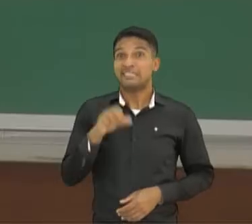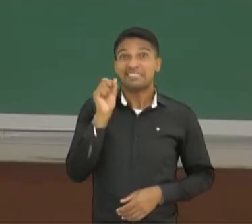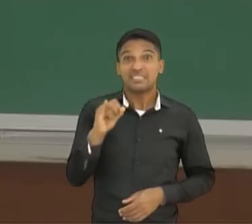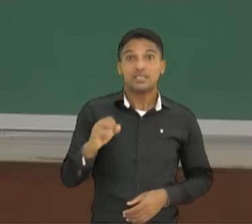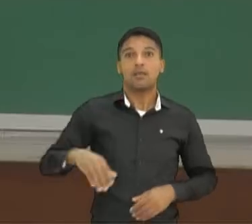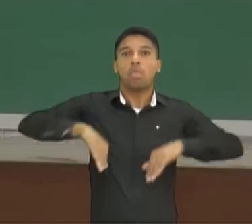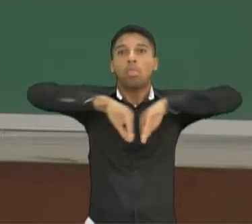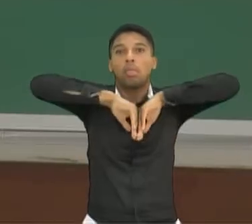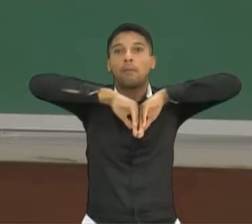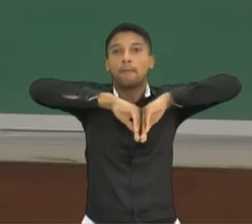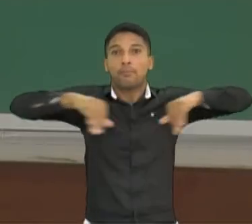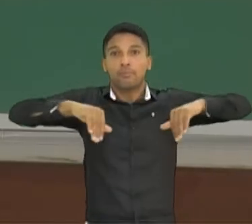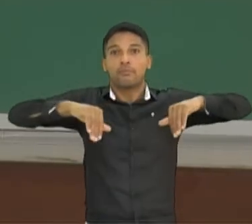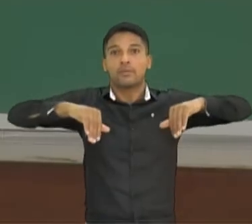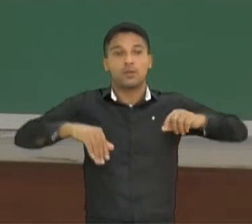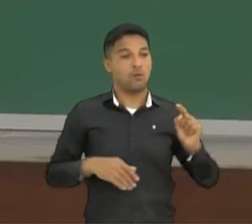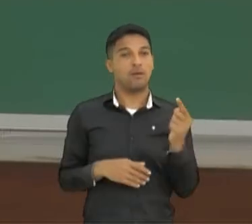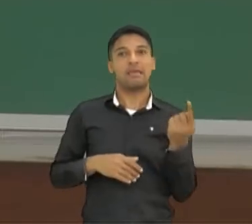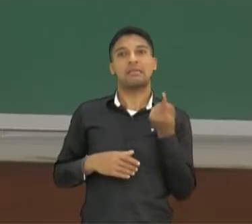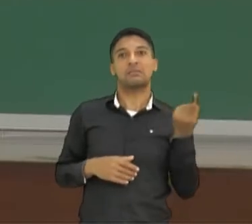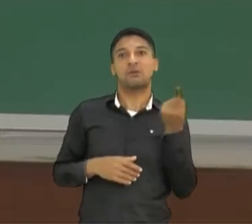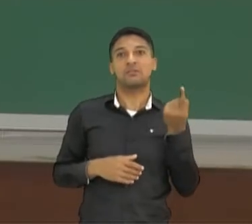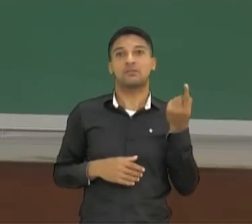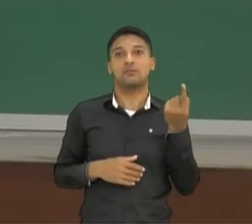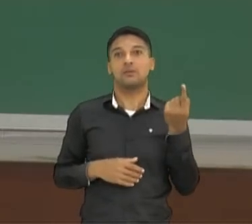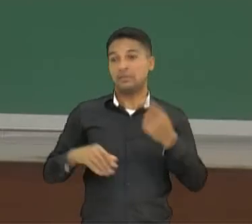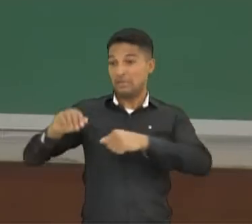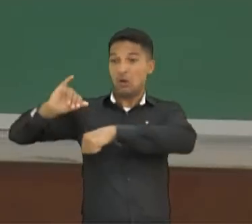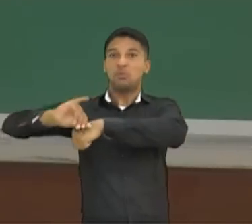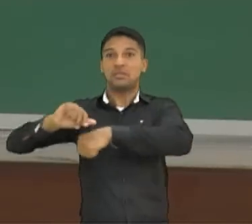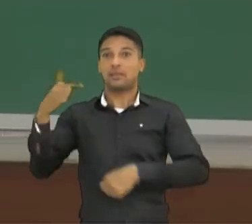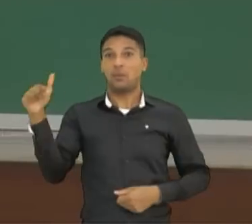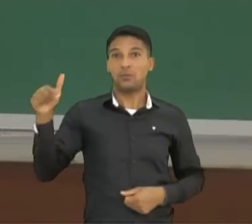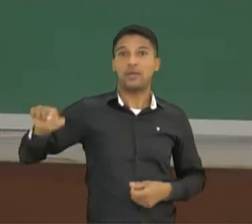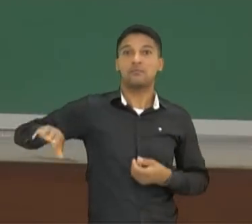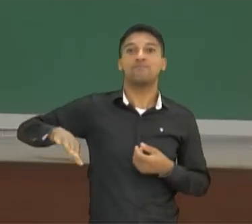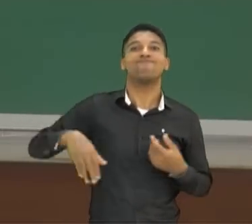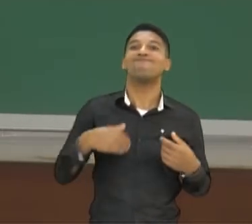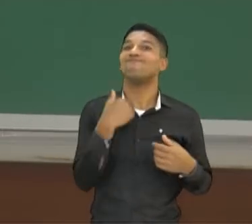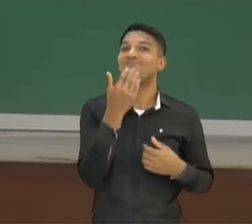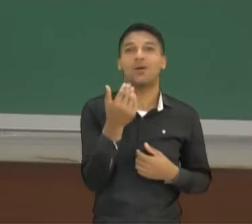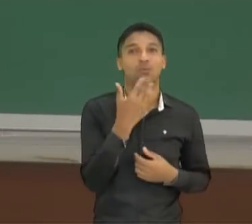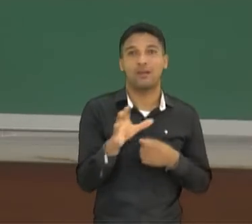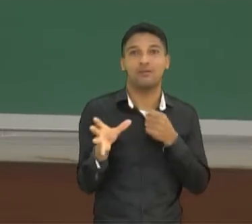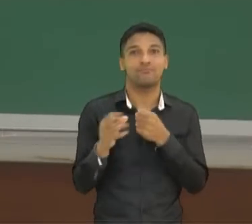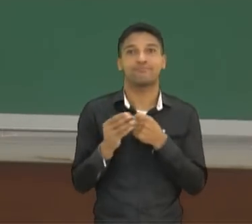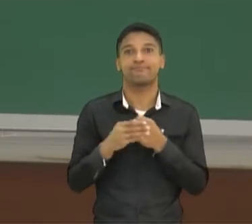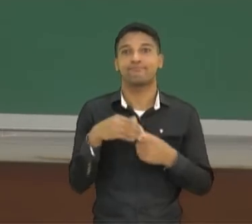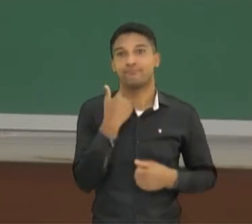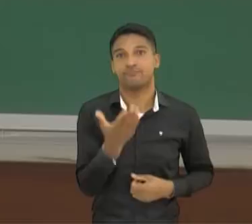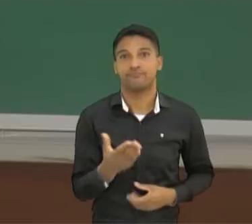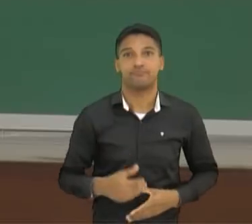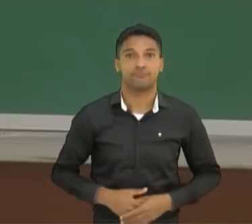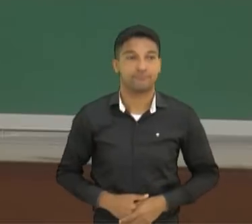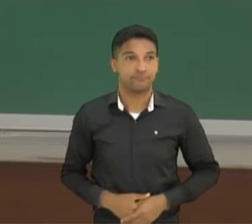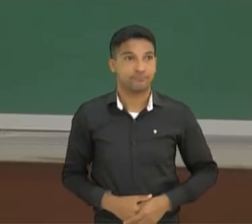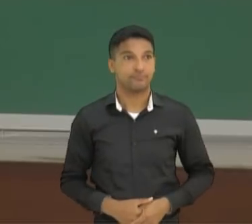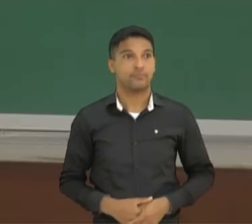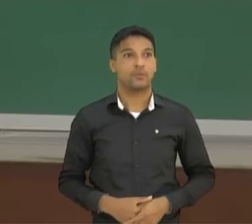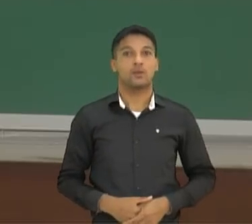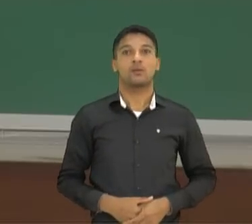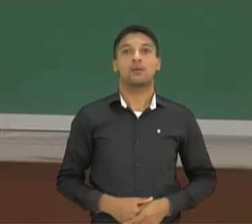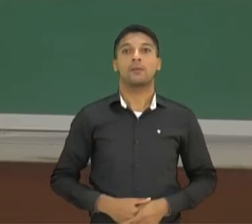conhecido, tá? Uma redundância aqui. E a partir disso, a partir dessa relação entre sujeito e objeto,